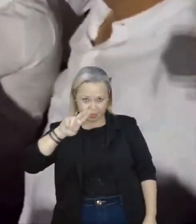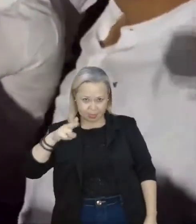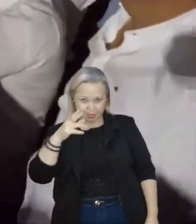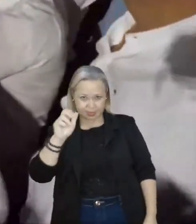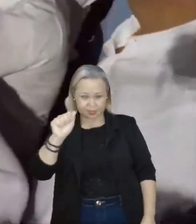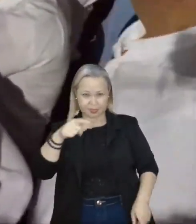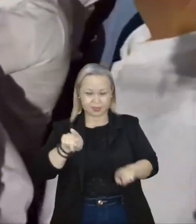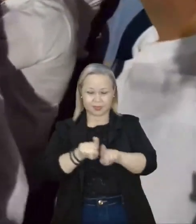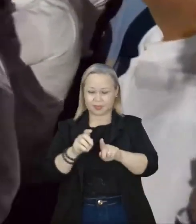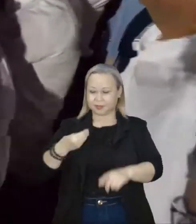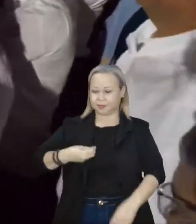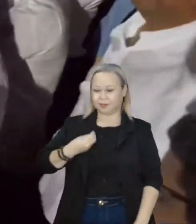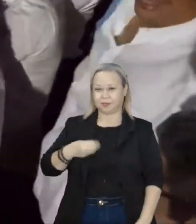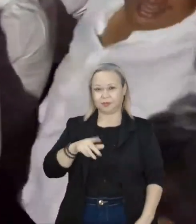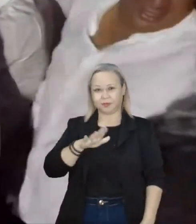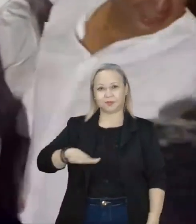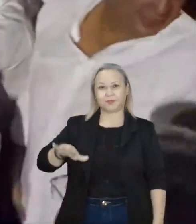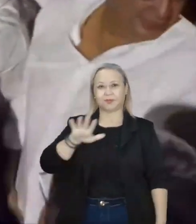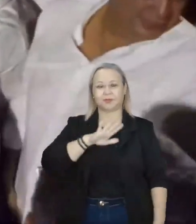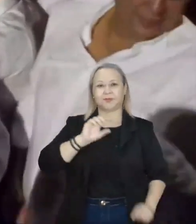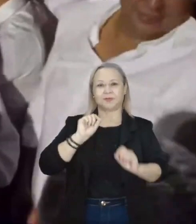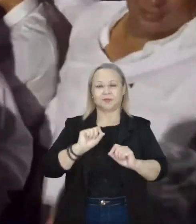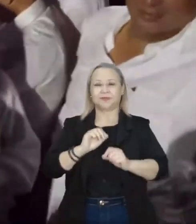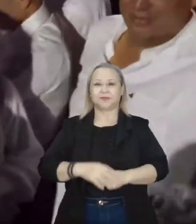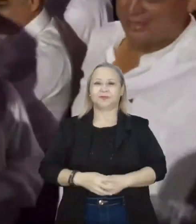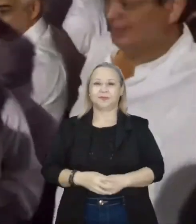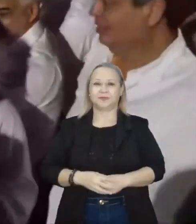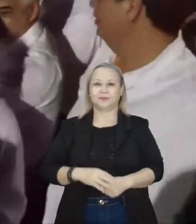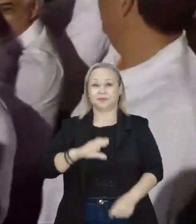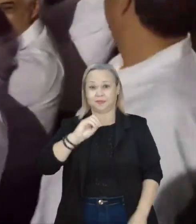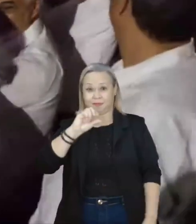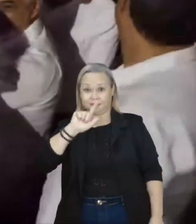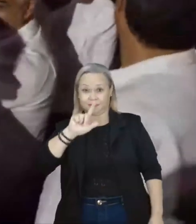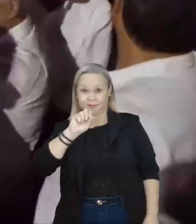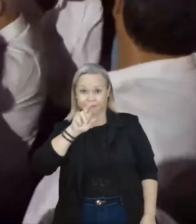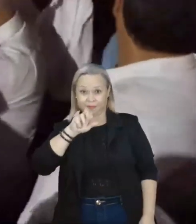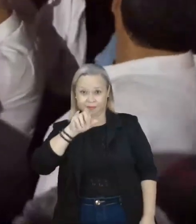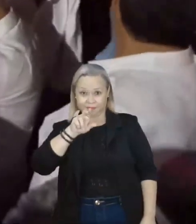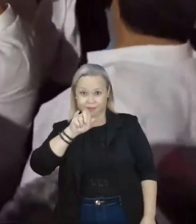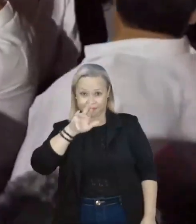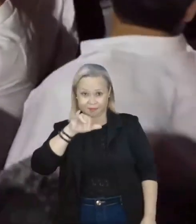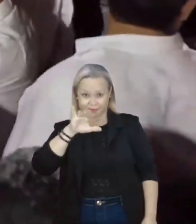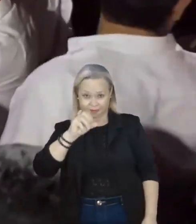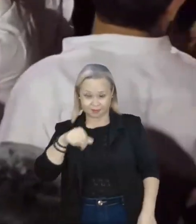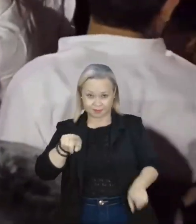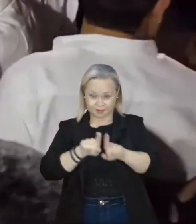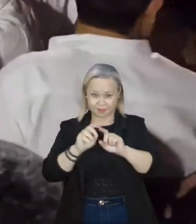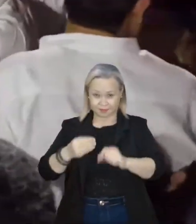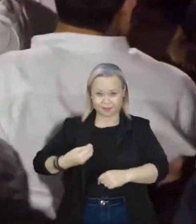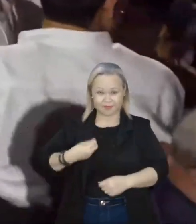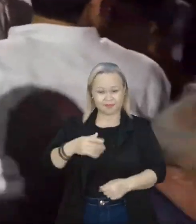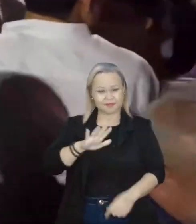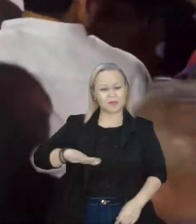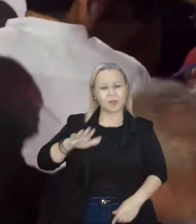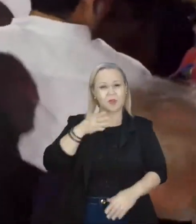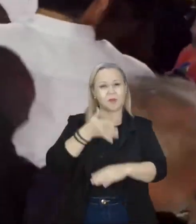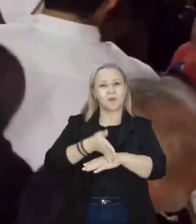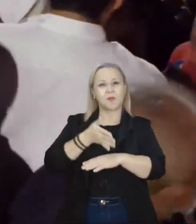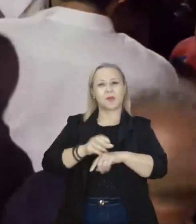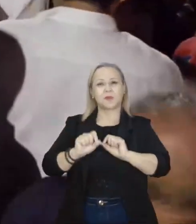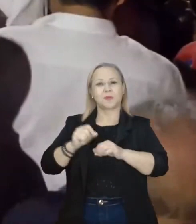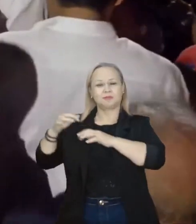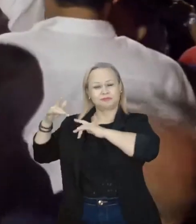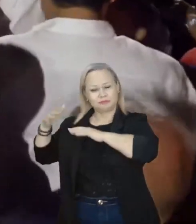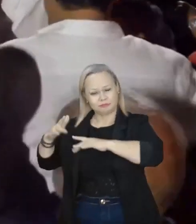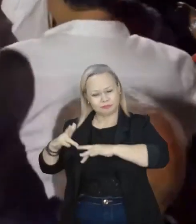também junto com a gente, prazer, o Aloysio Mercadante, que está aqui conosco, tem todo mundo que participou dessa caminhada